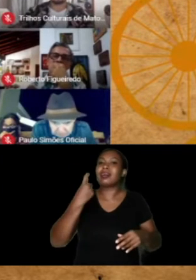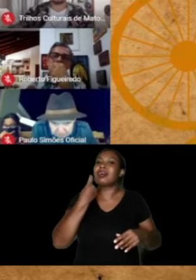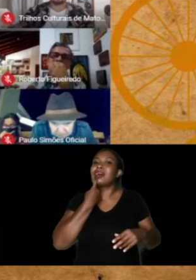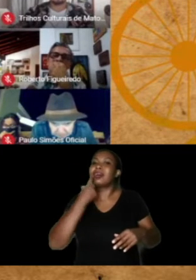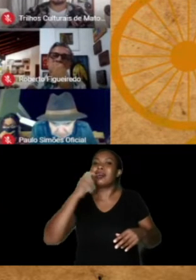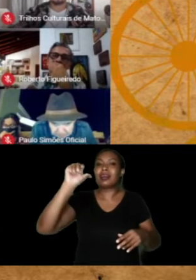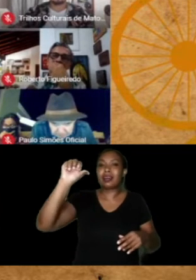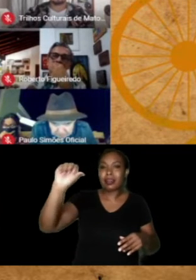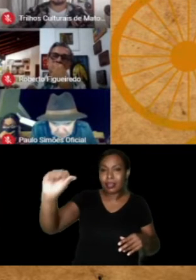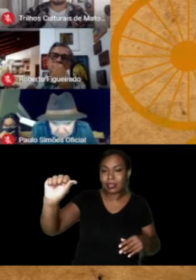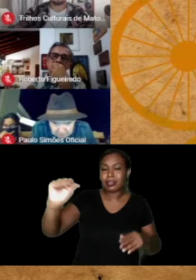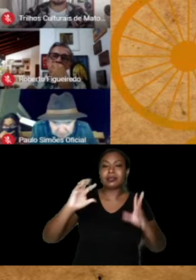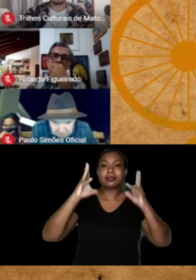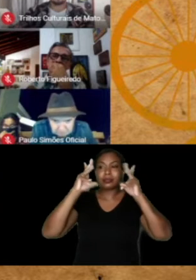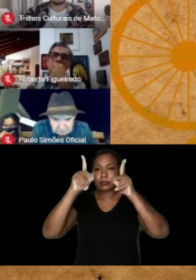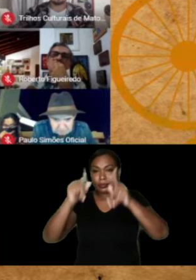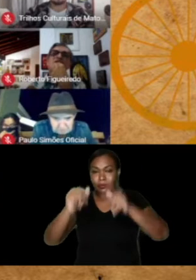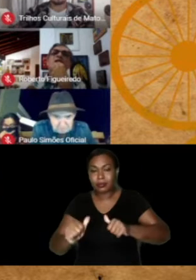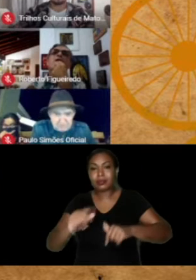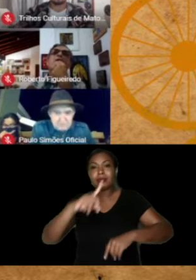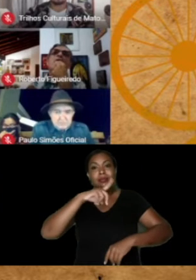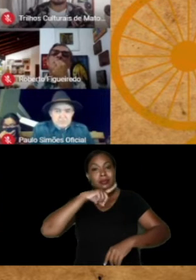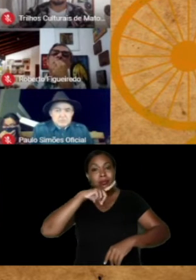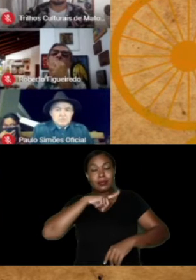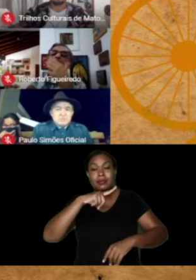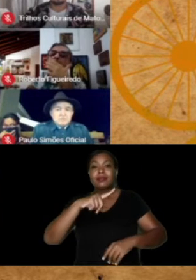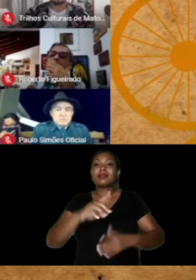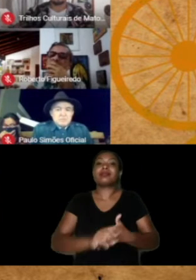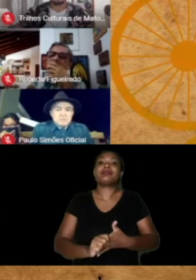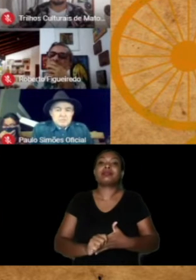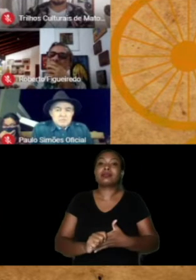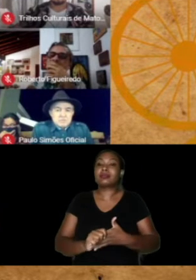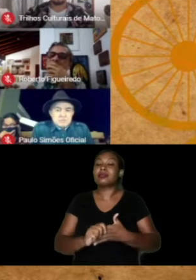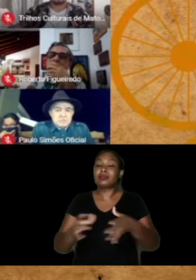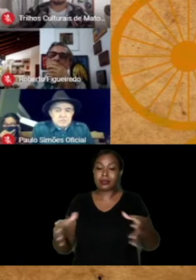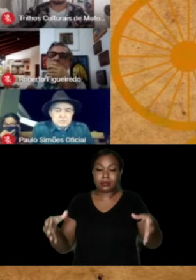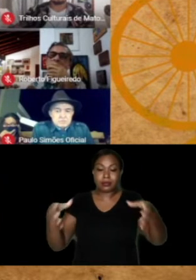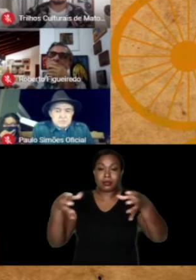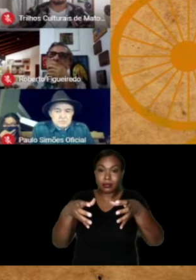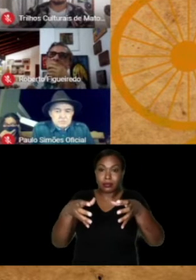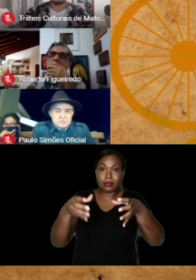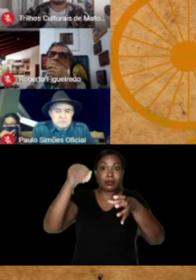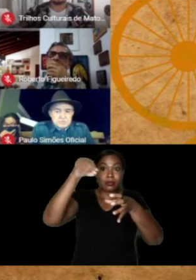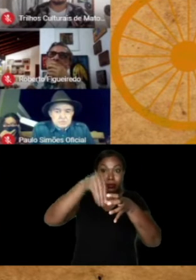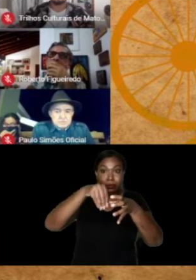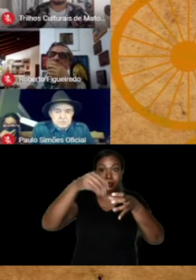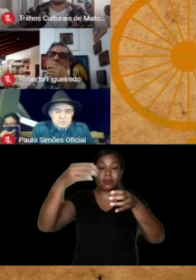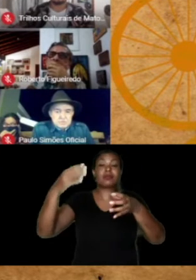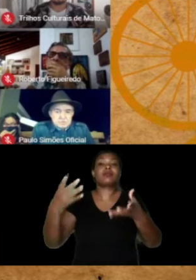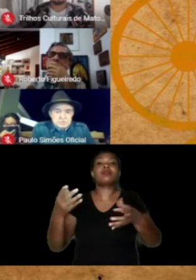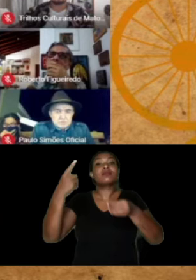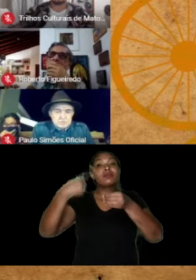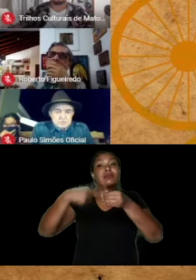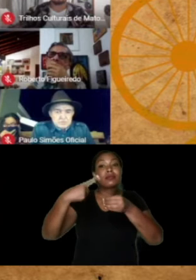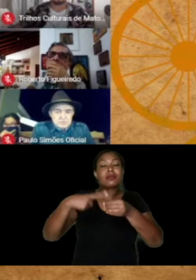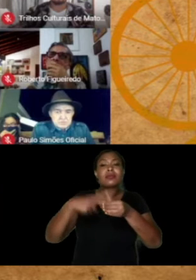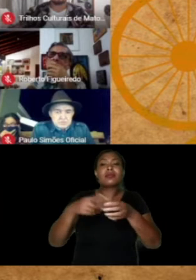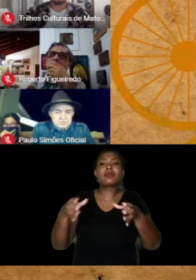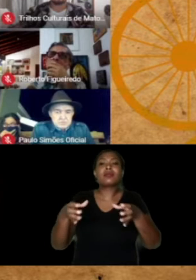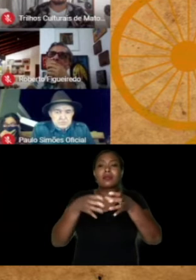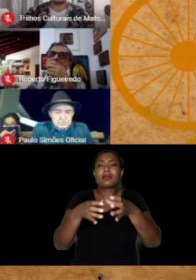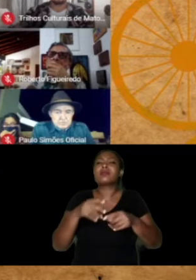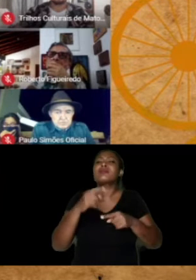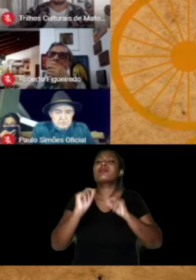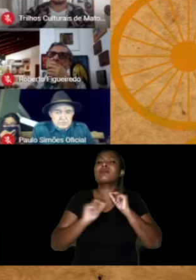Miranda, todas elas a cidade encampou. Mas será que a cidade, será que o poder público